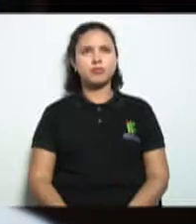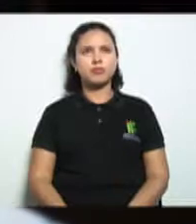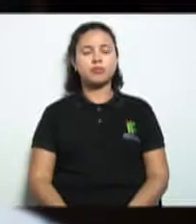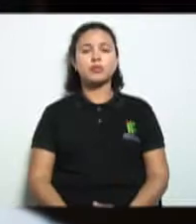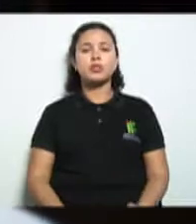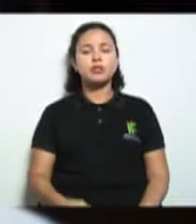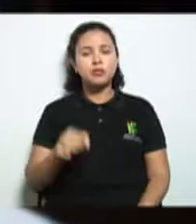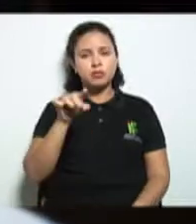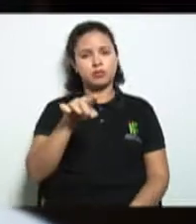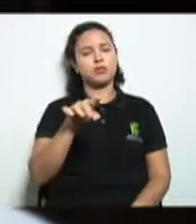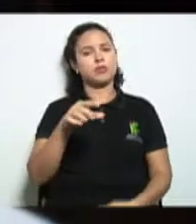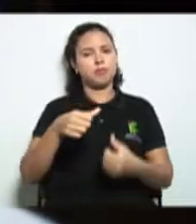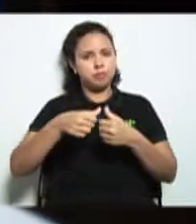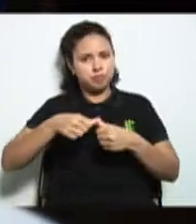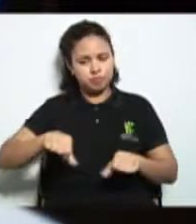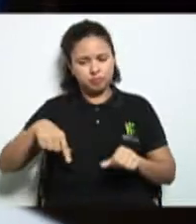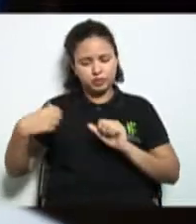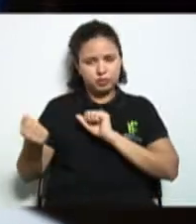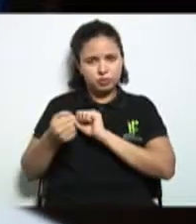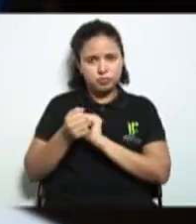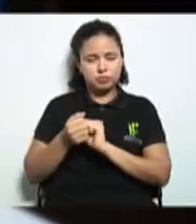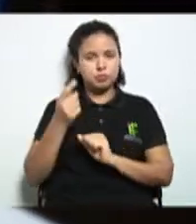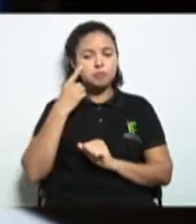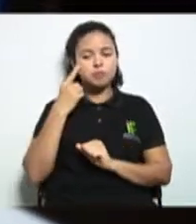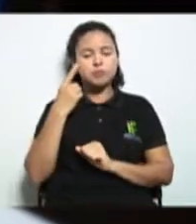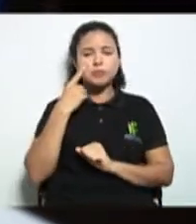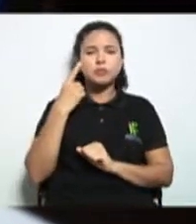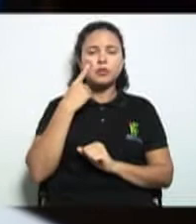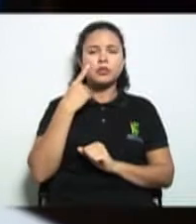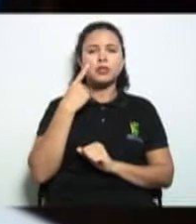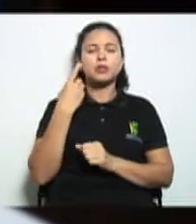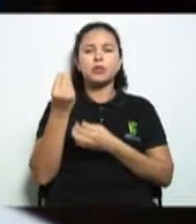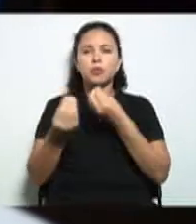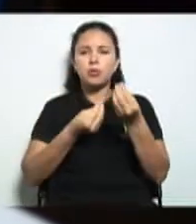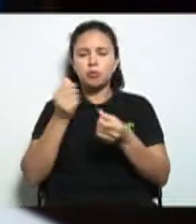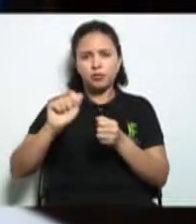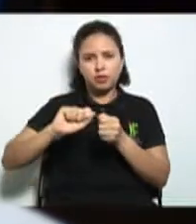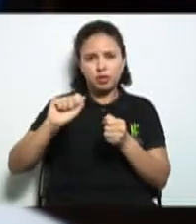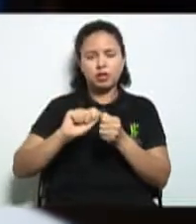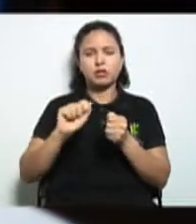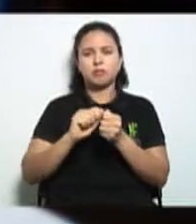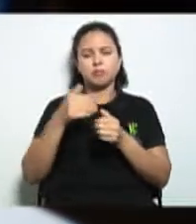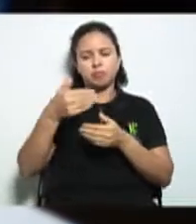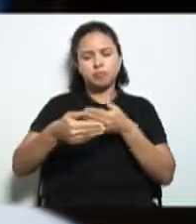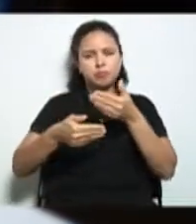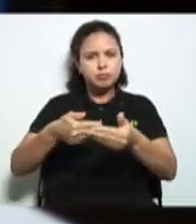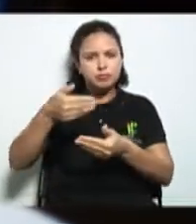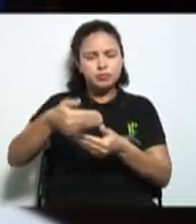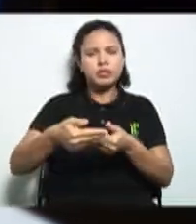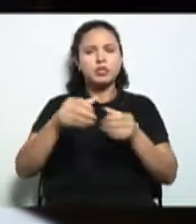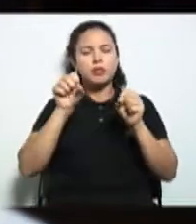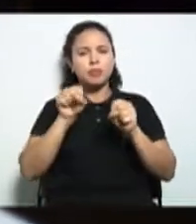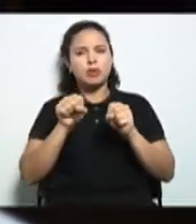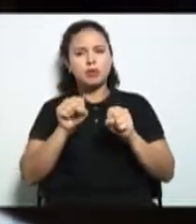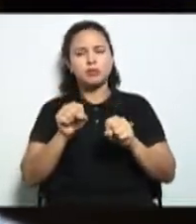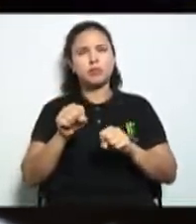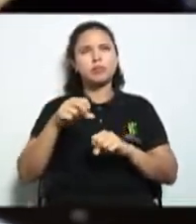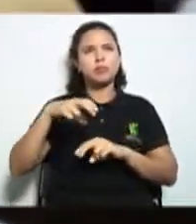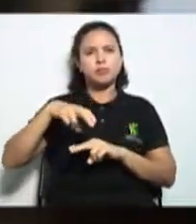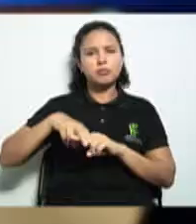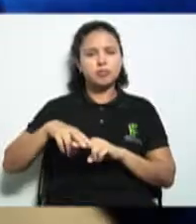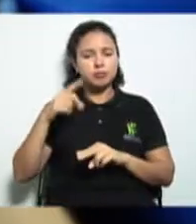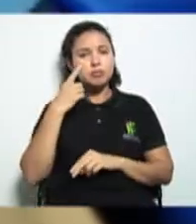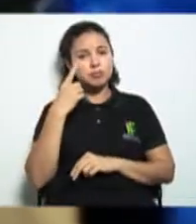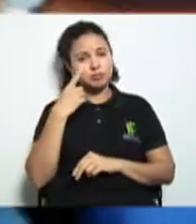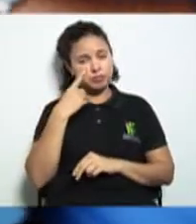Aí você vai ficar aqui comigo. Eu vou te mostrar o que a gente faz passo a passo, tá? Aí você pode ficar aqui que eu vou te